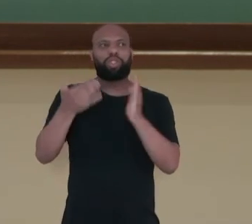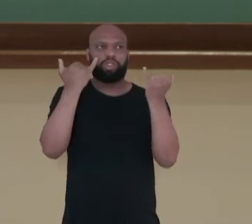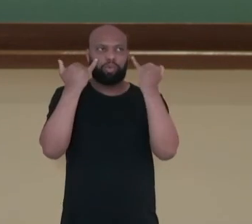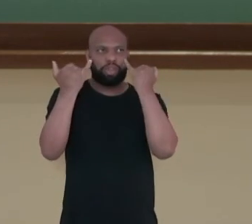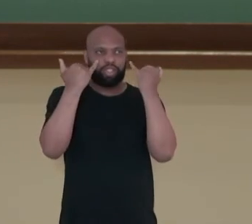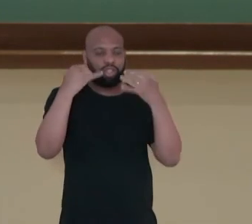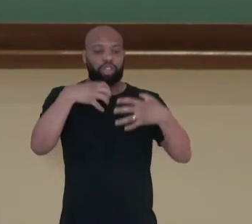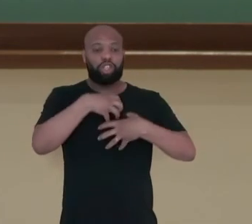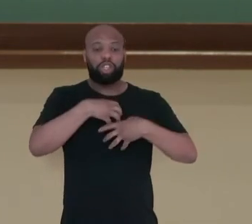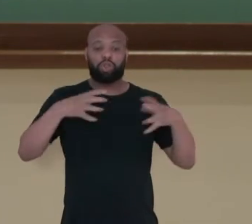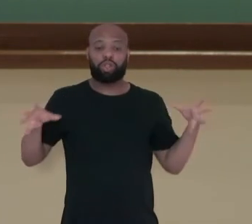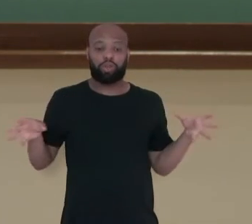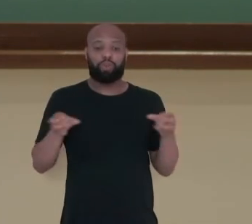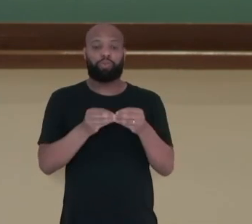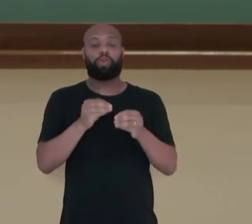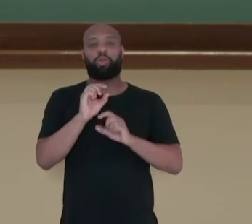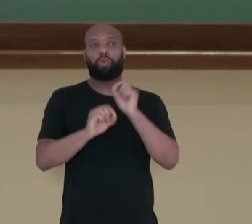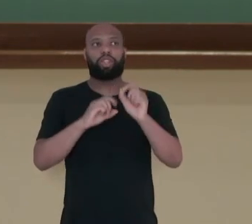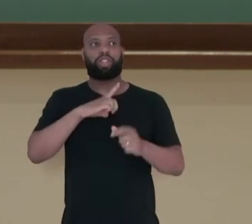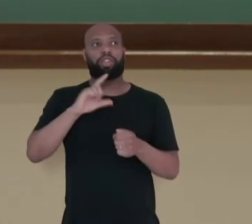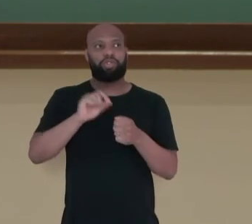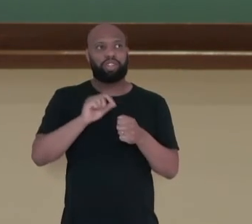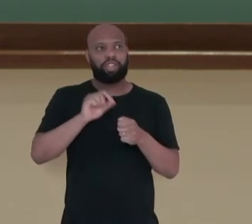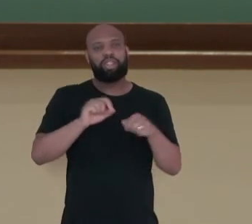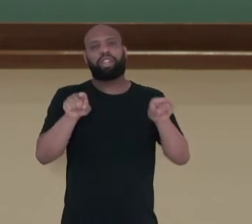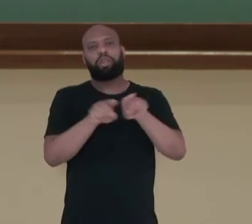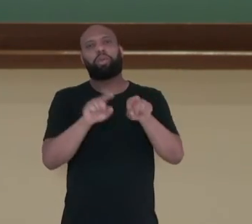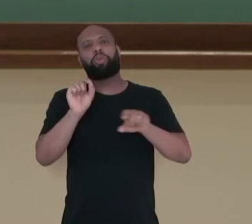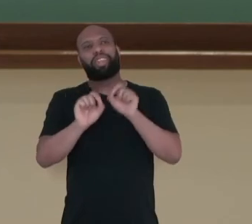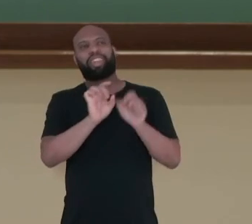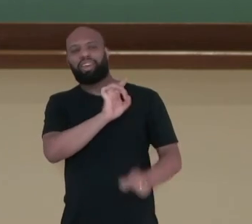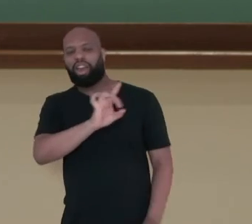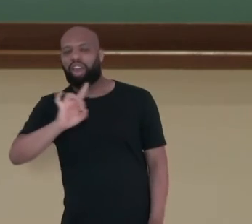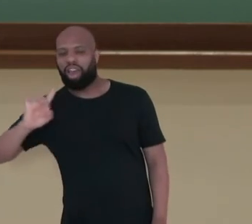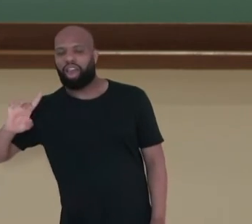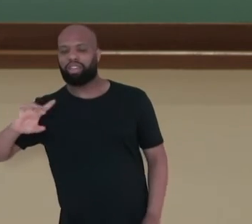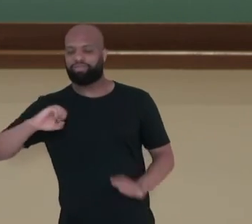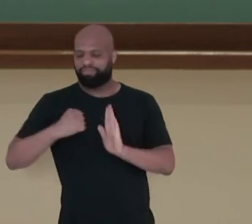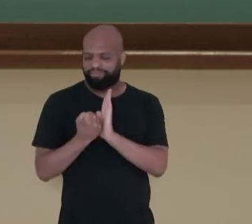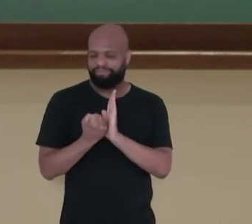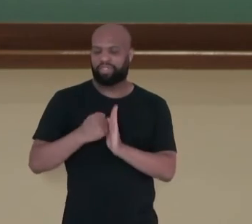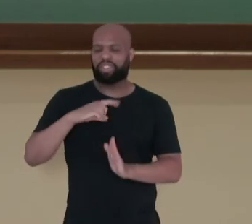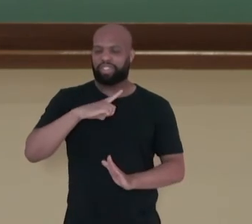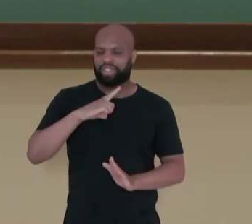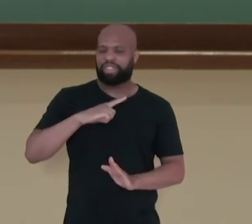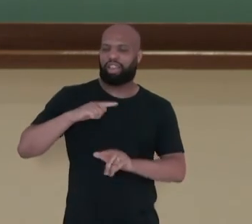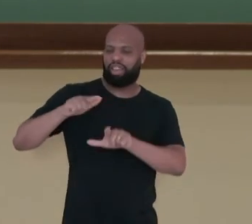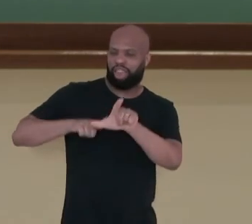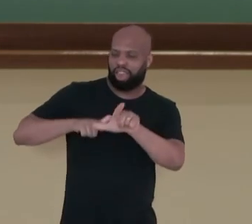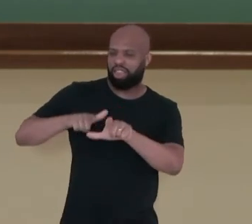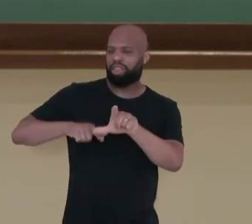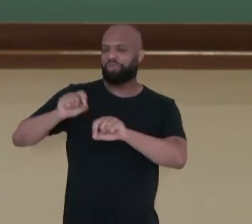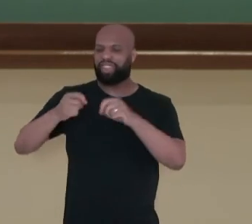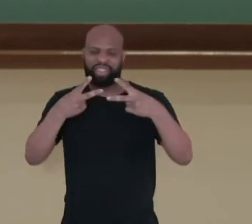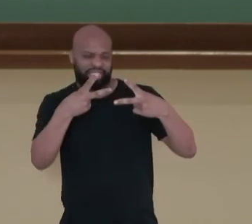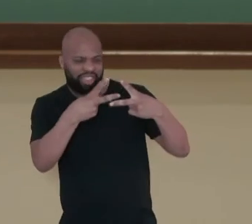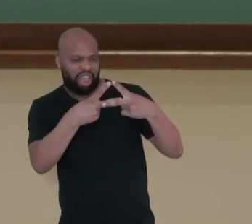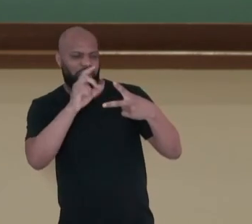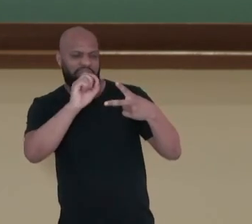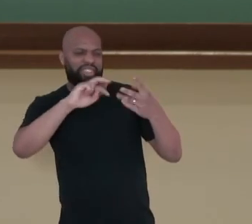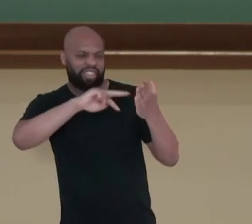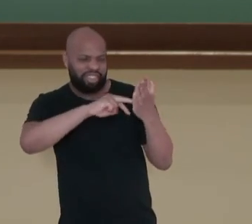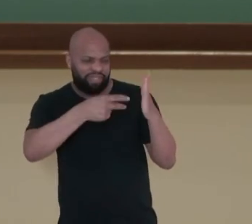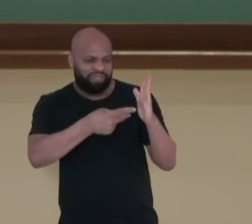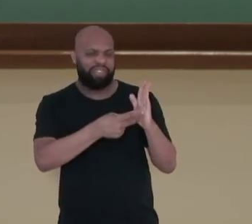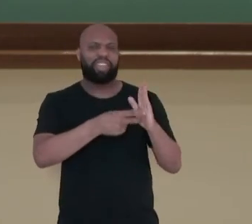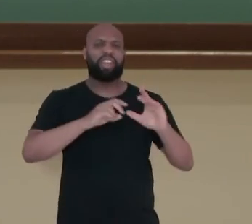forma resumida do que tem que fazer, o que cada símbolo significa, cada coeficiente, cada delta, o que é uma equação do